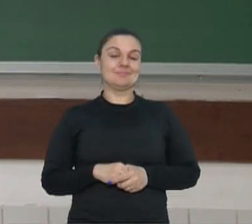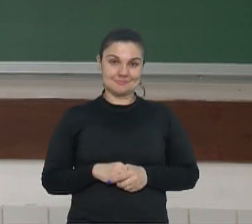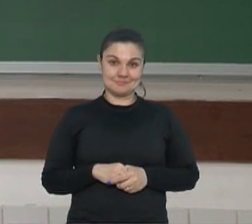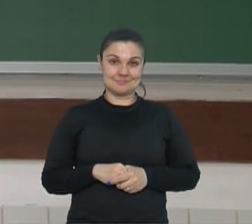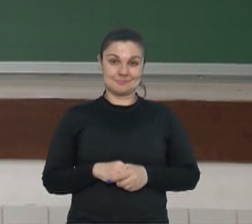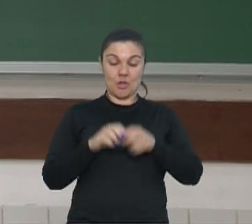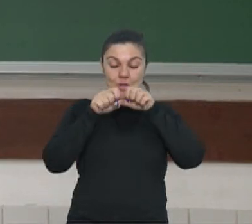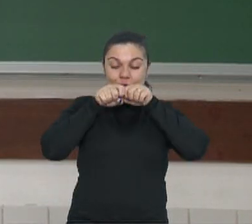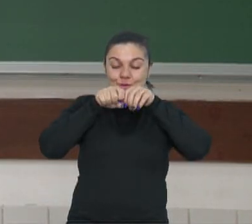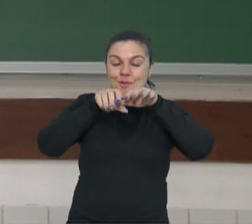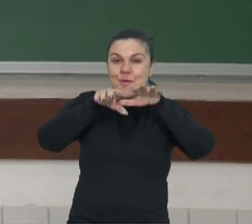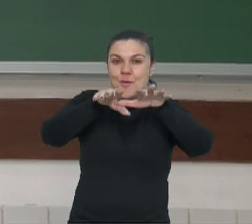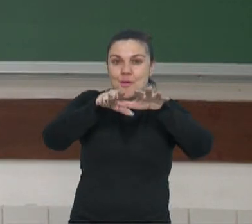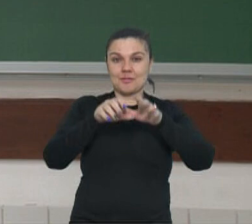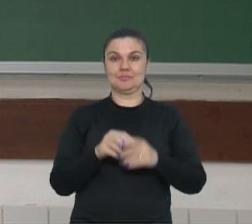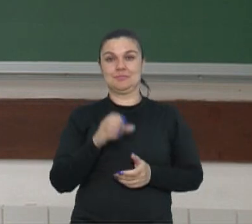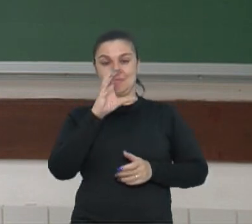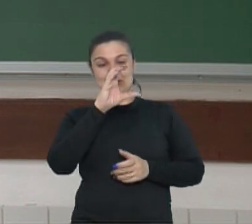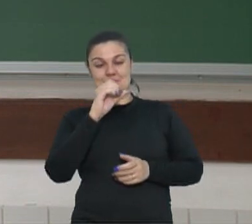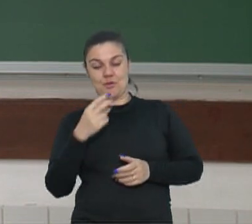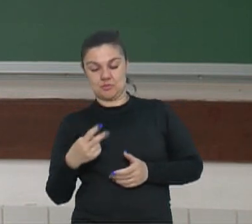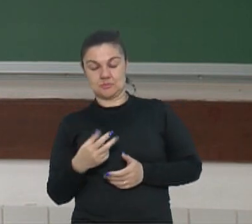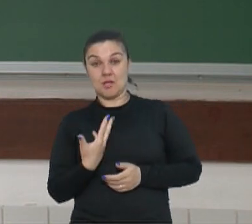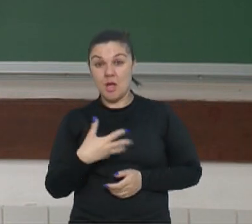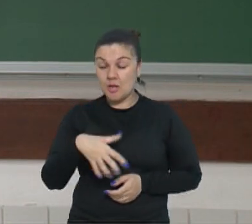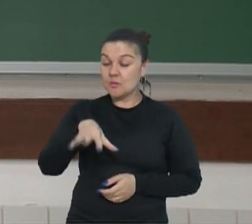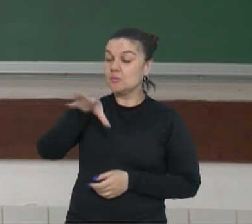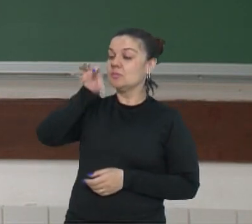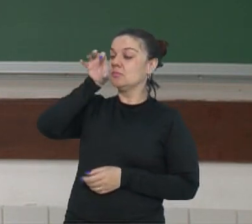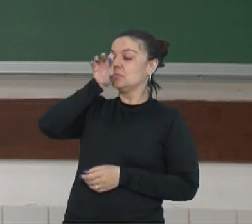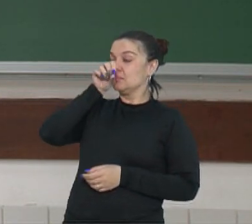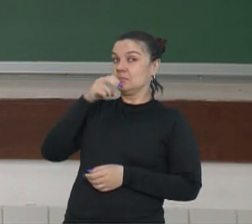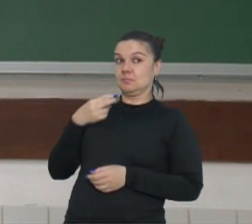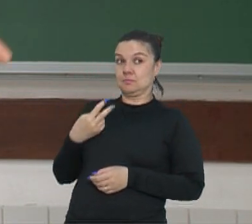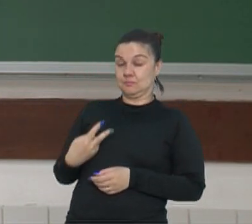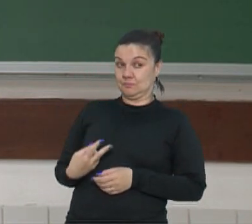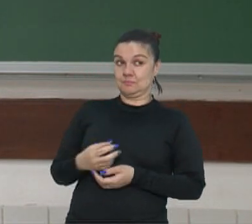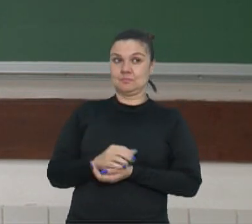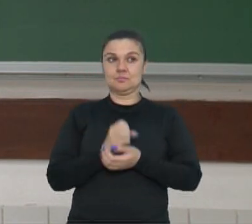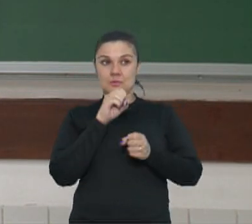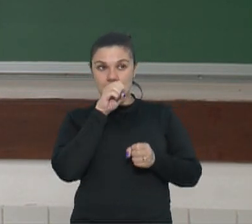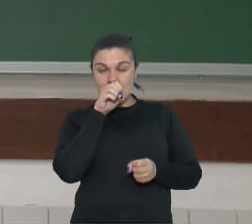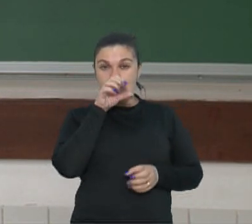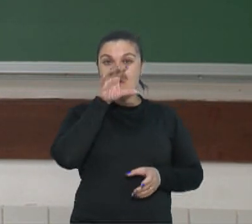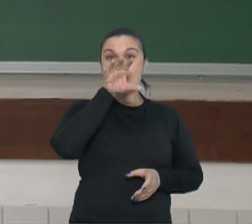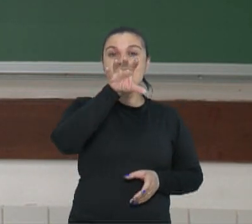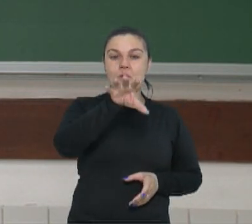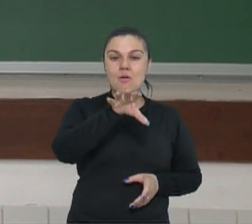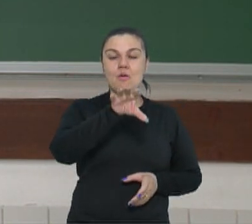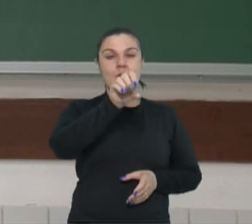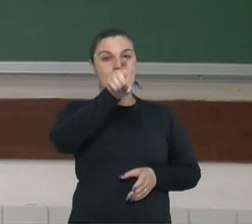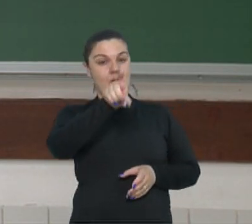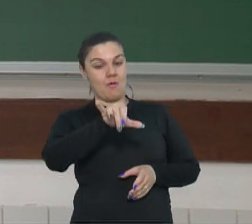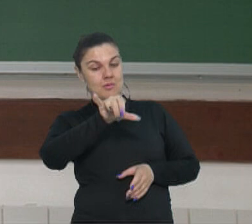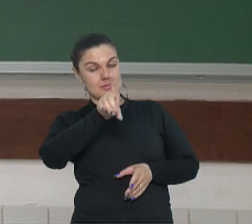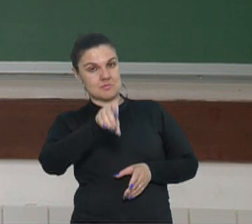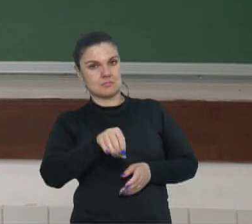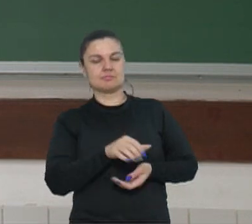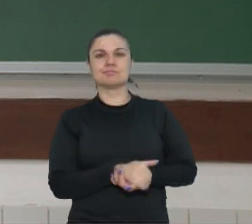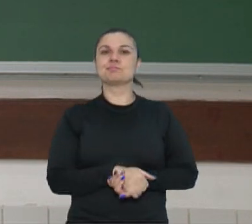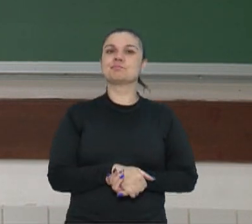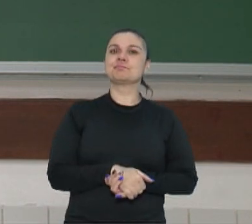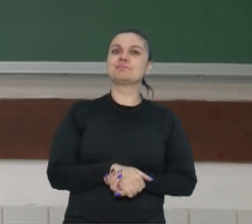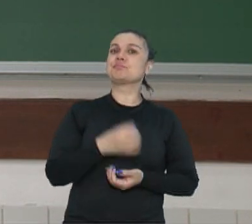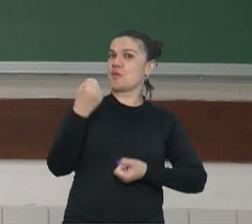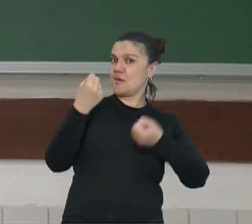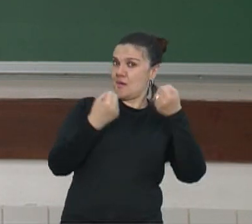Liberei gás carbônico. E inalei o oxigênio e exalei um óxido. Um carro,